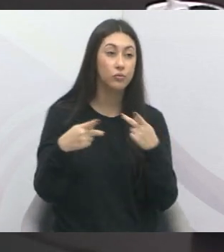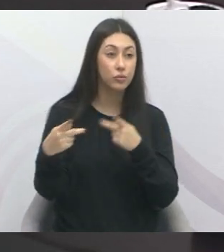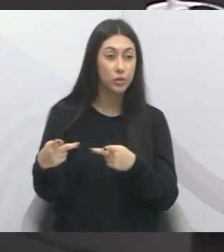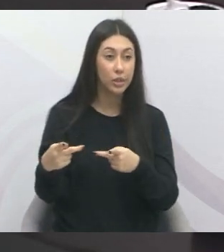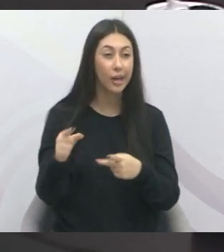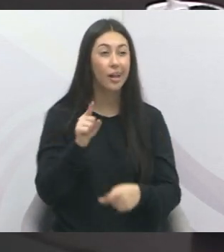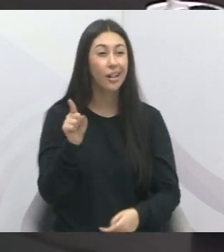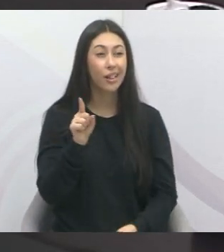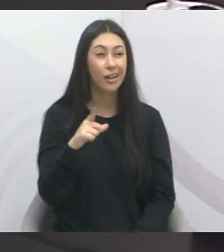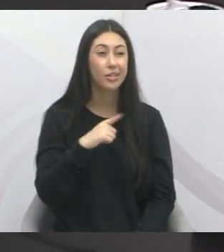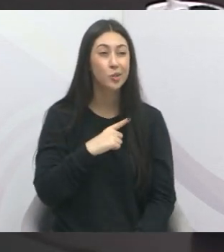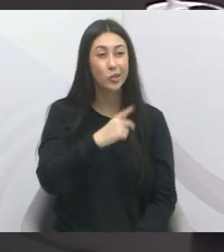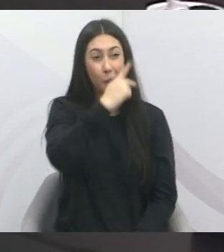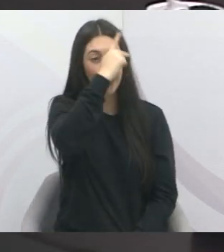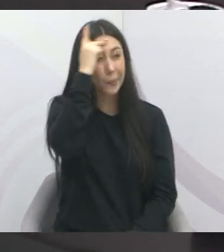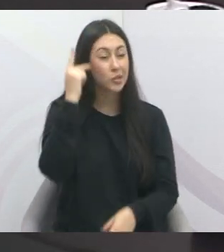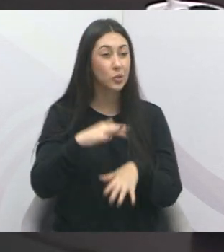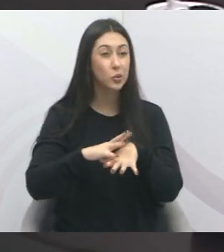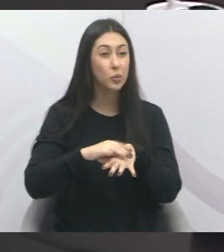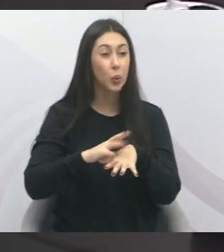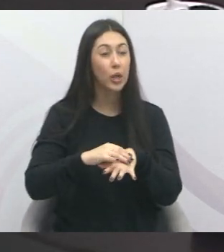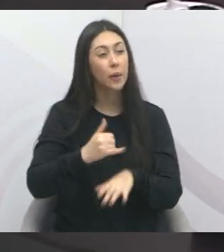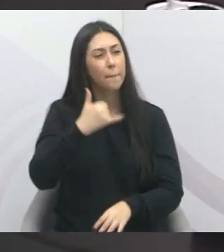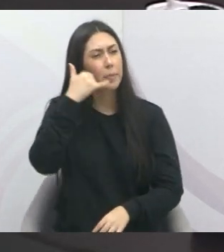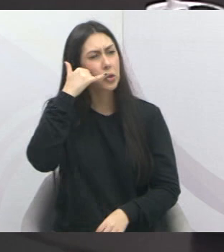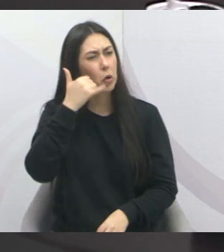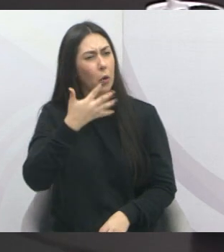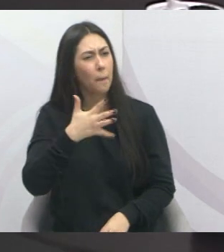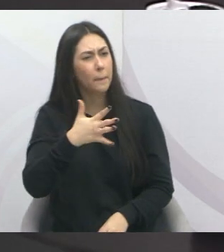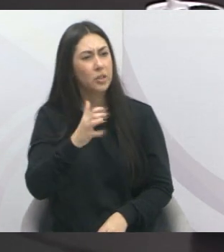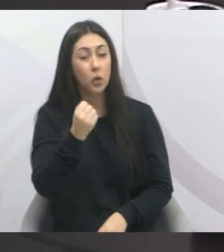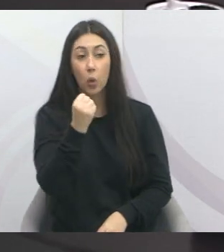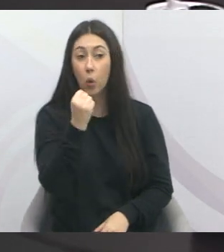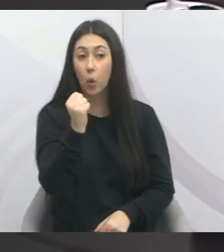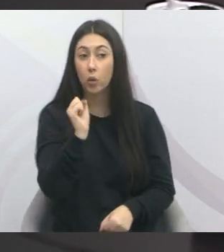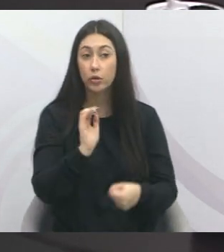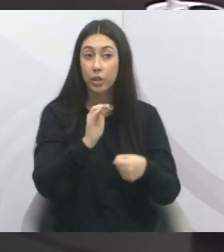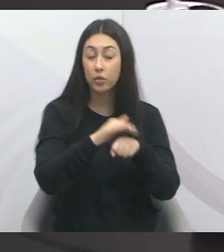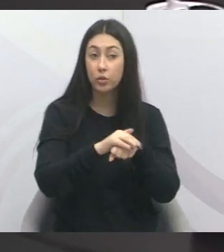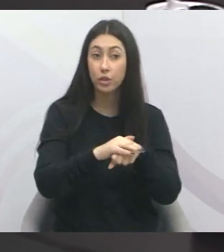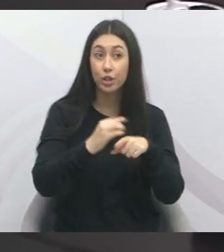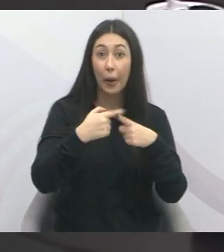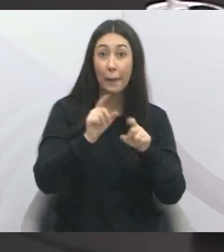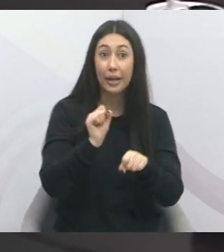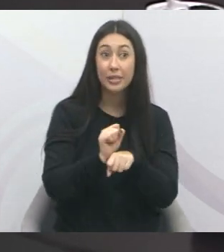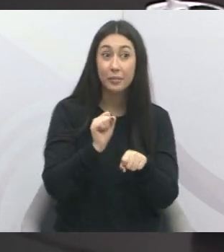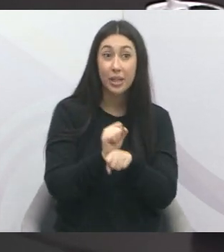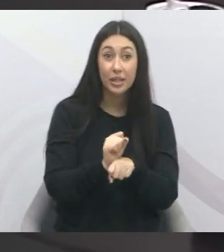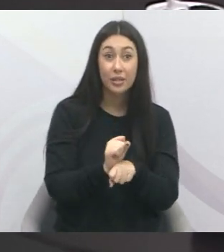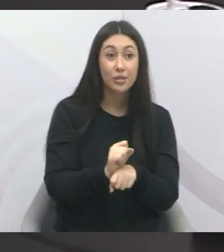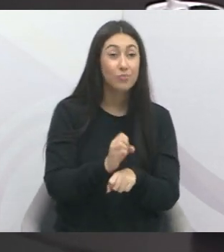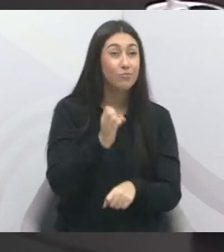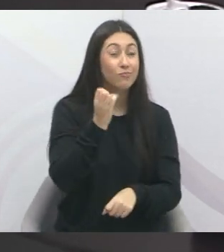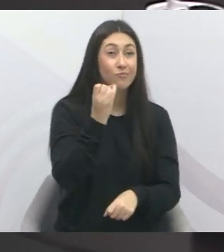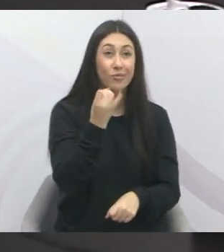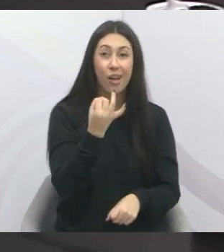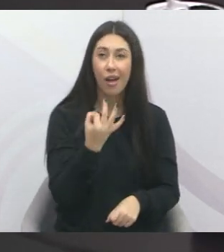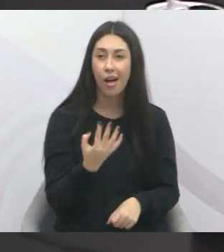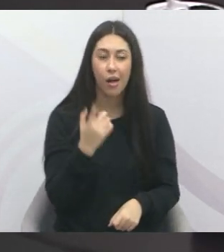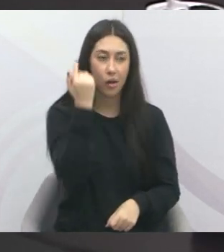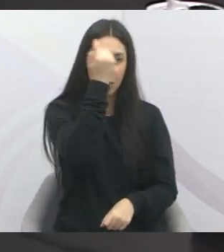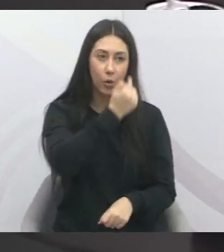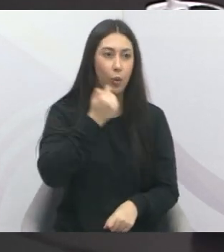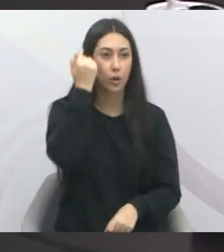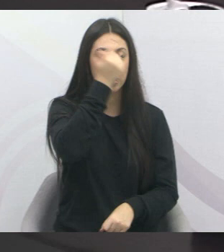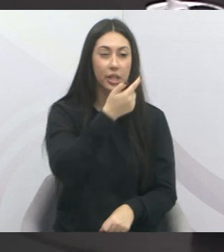ali tinha paciente que me ligou, era por volta de 8 horas da noite, segundo ele, chegou lá às 14 horas. Eu estive no UPA, saí